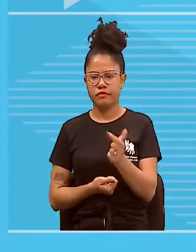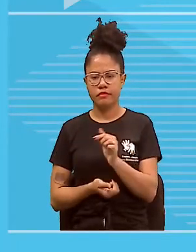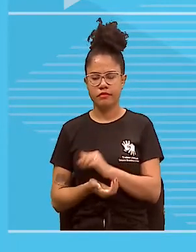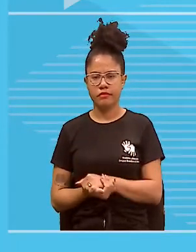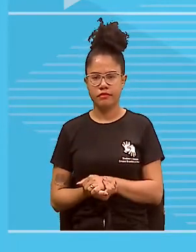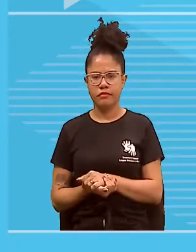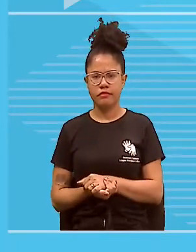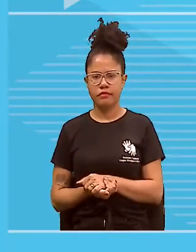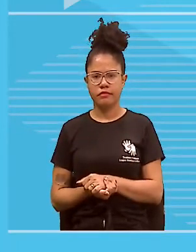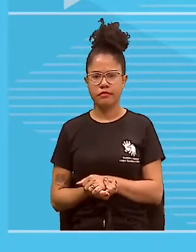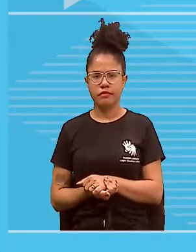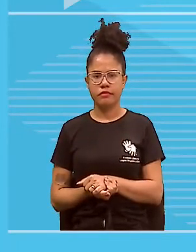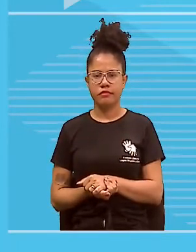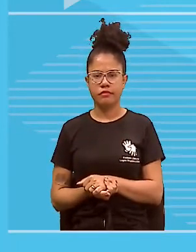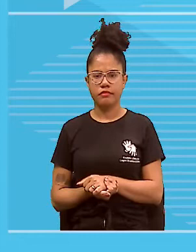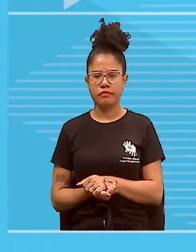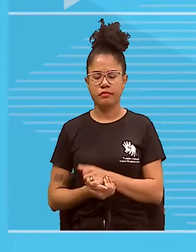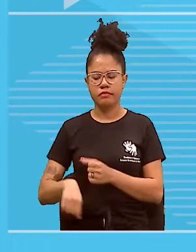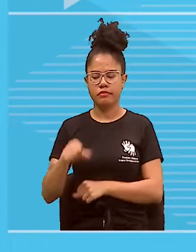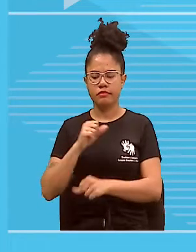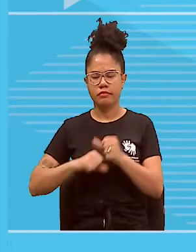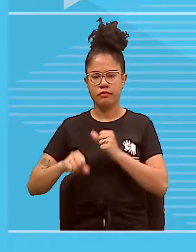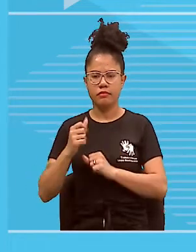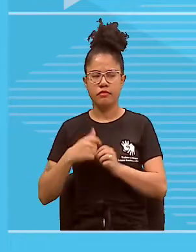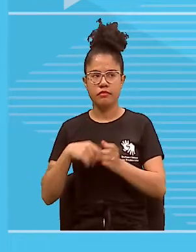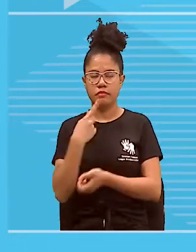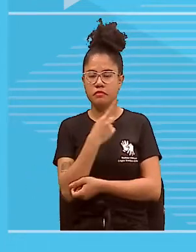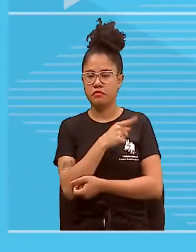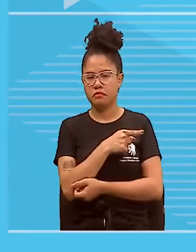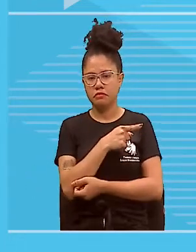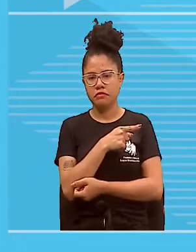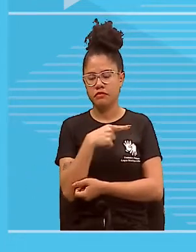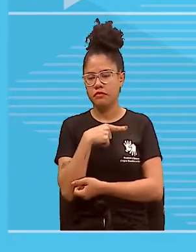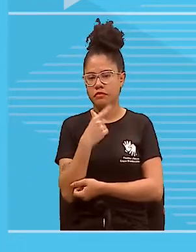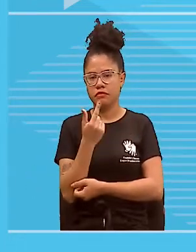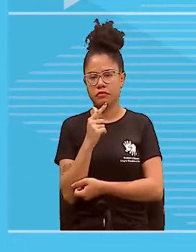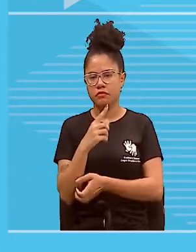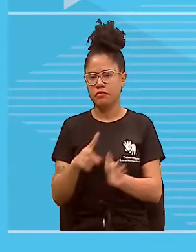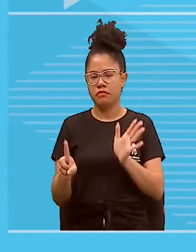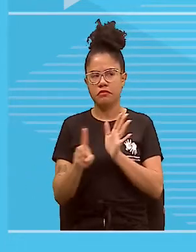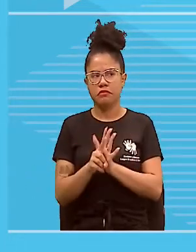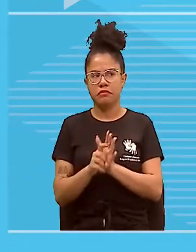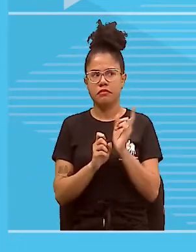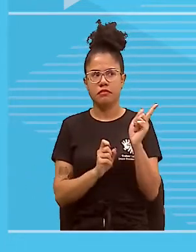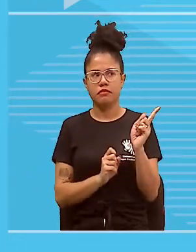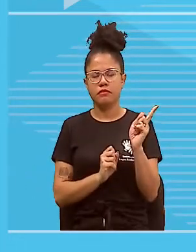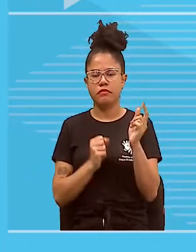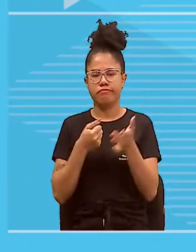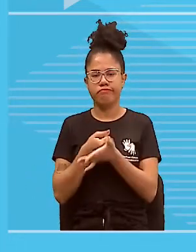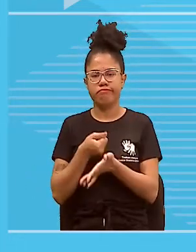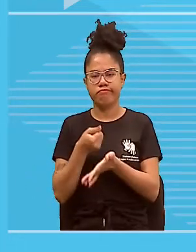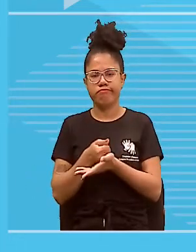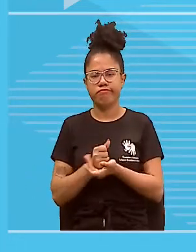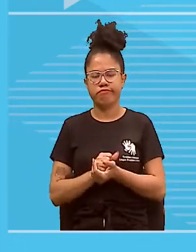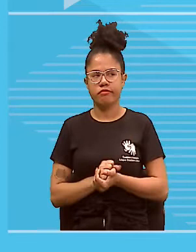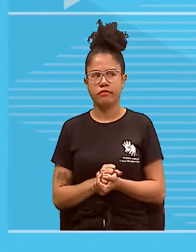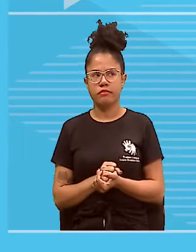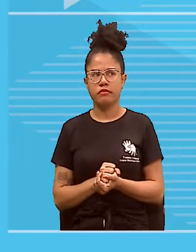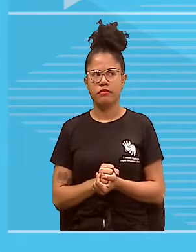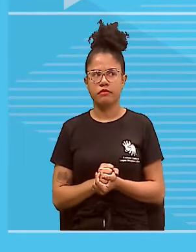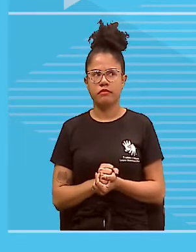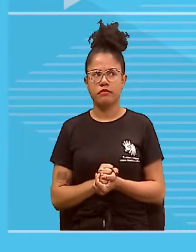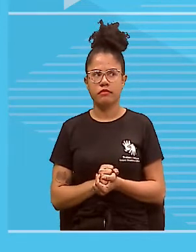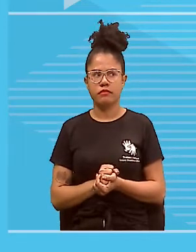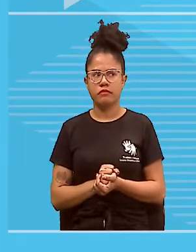reforma agrária que não havia é tão literalmente os trabalhadores estão lutando aí por